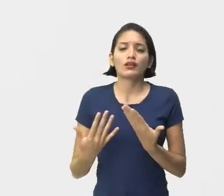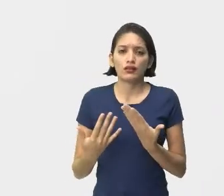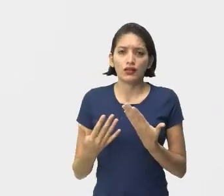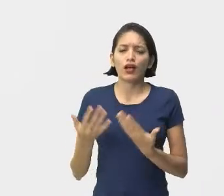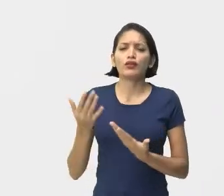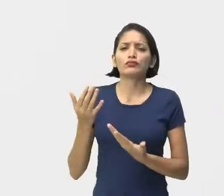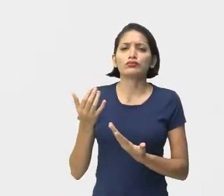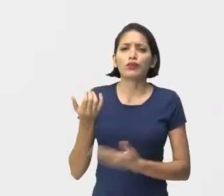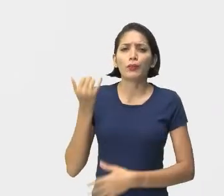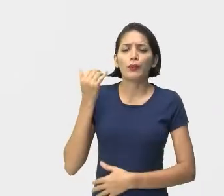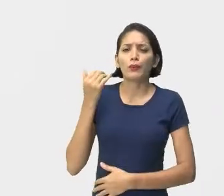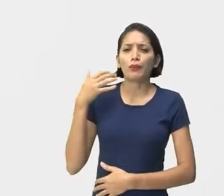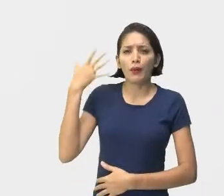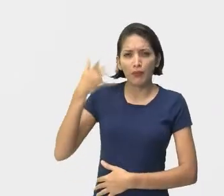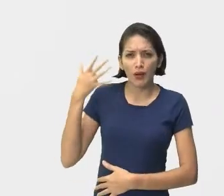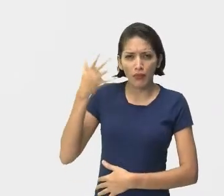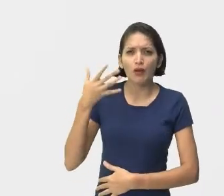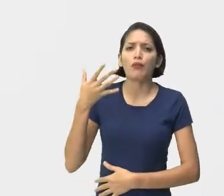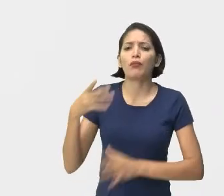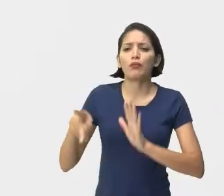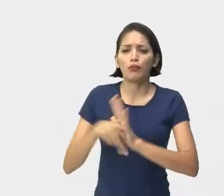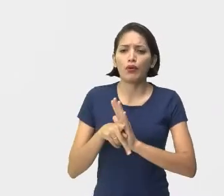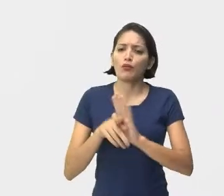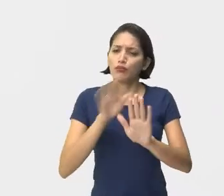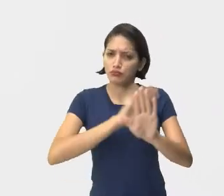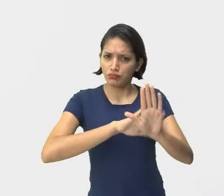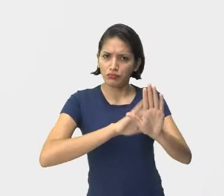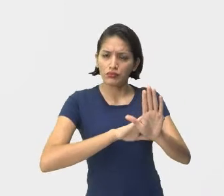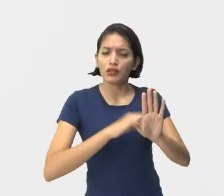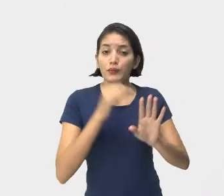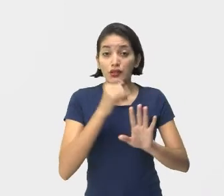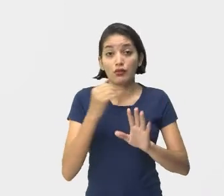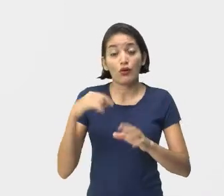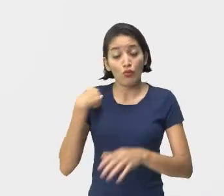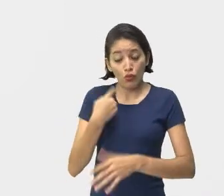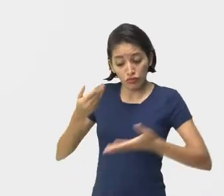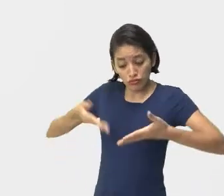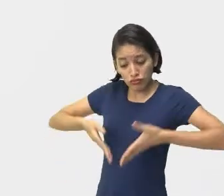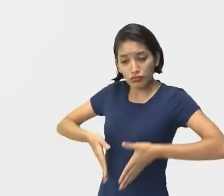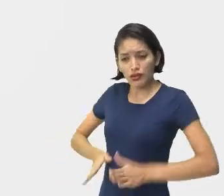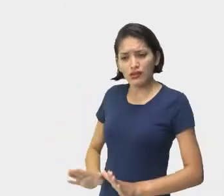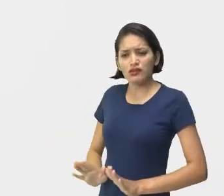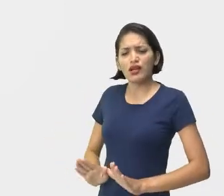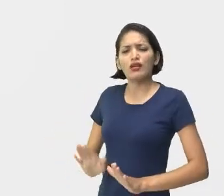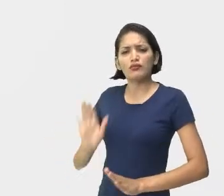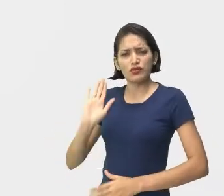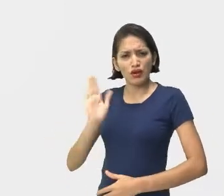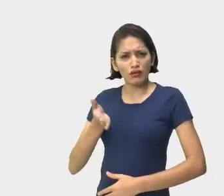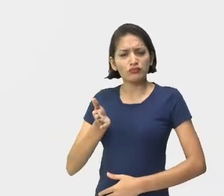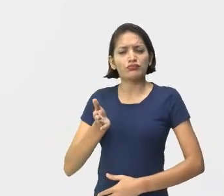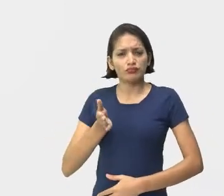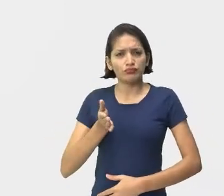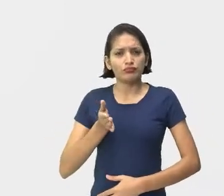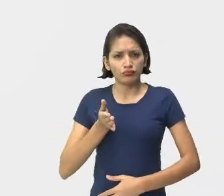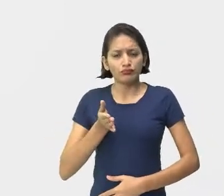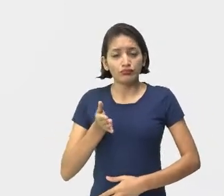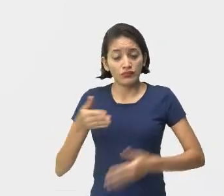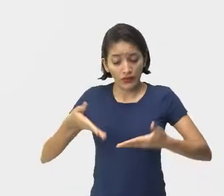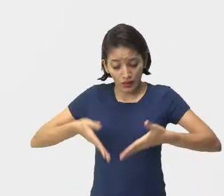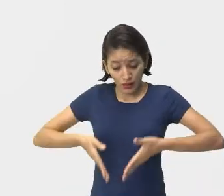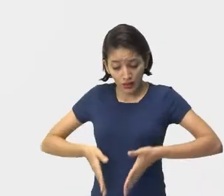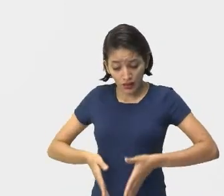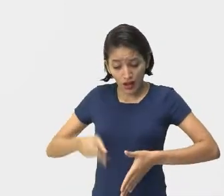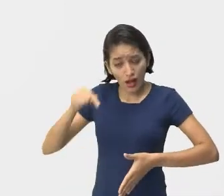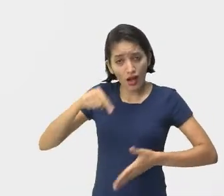pessoal, é o seguinte. Quando a gente nasce, né, pequenininho ali, a gente nasce